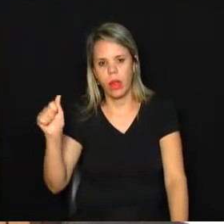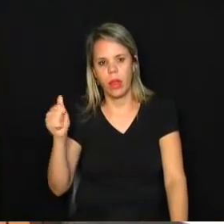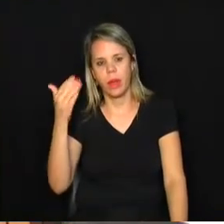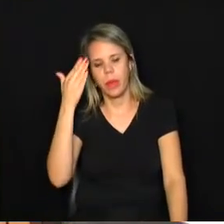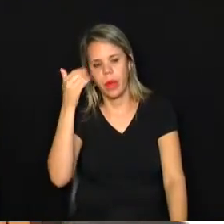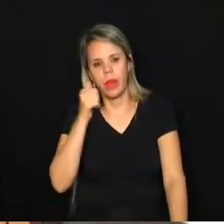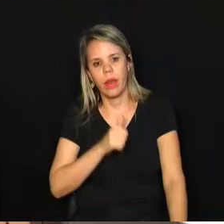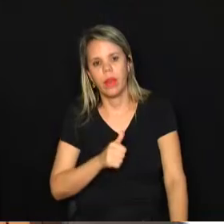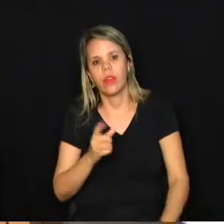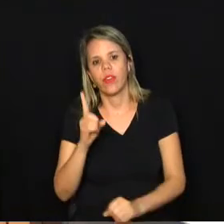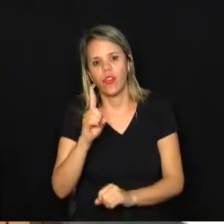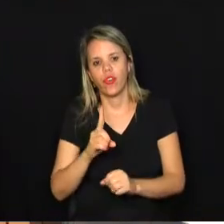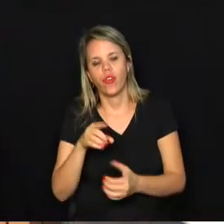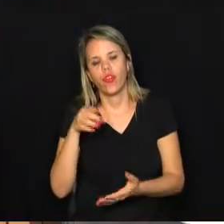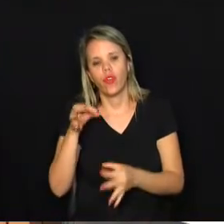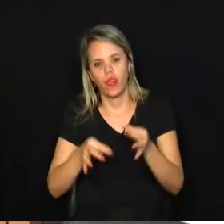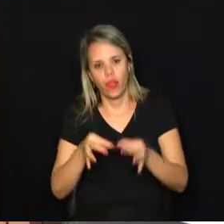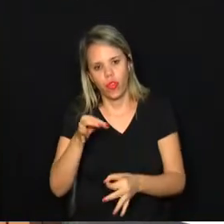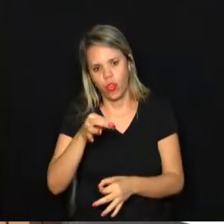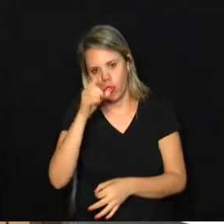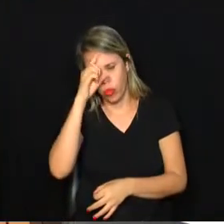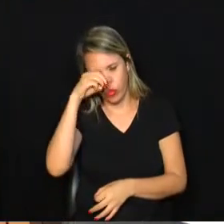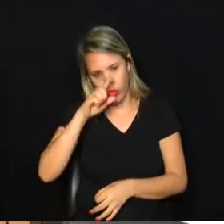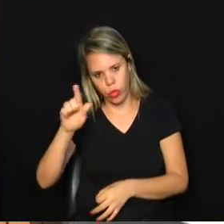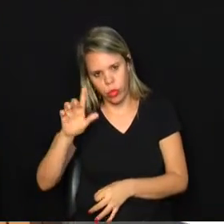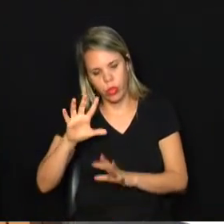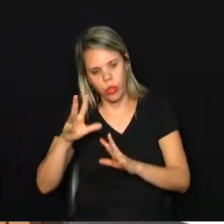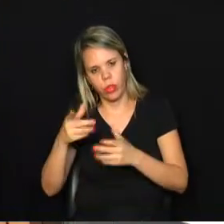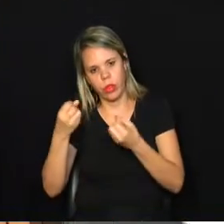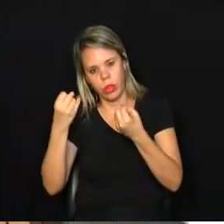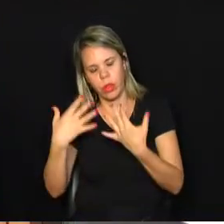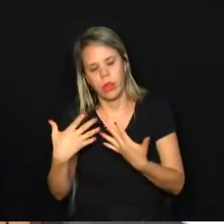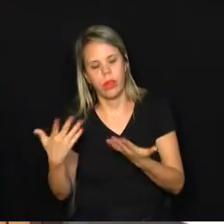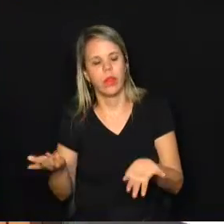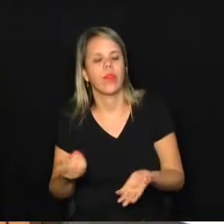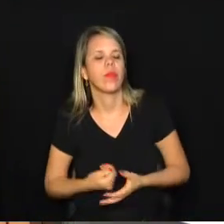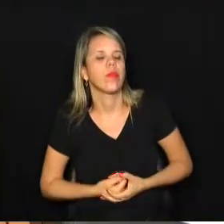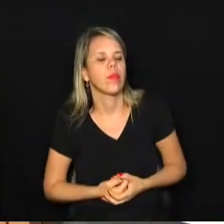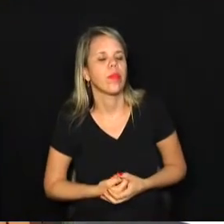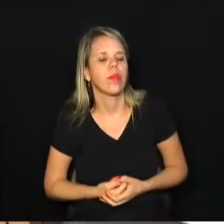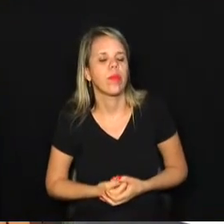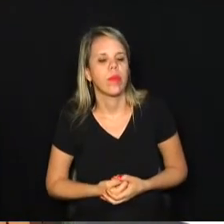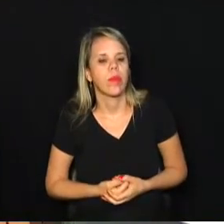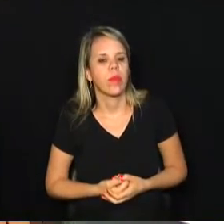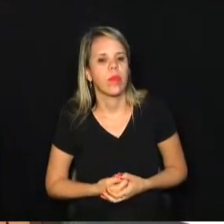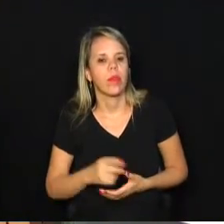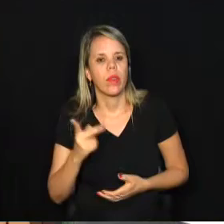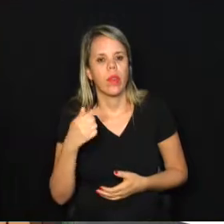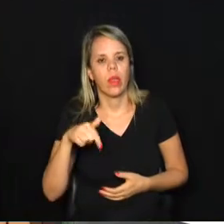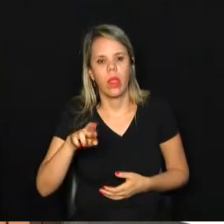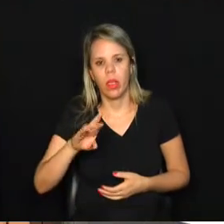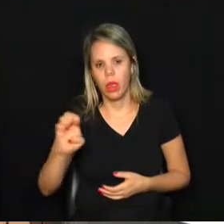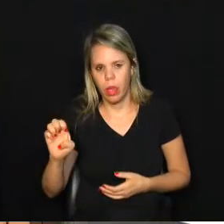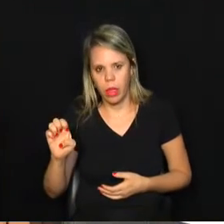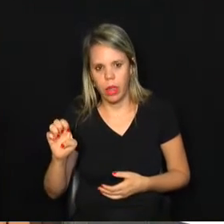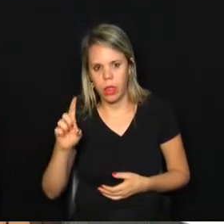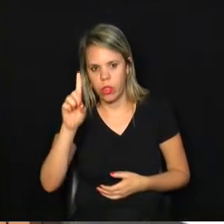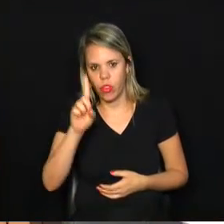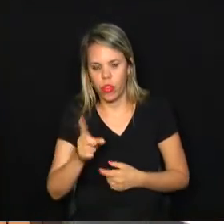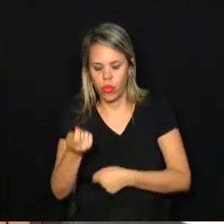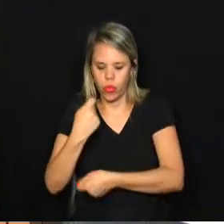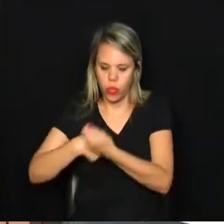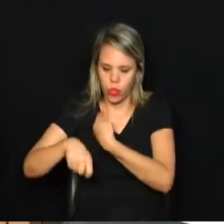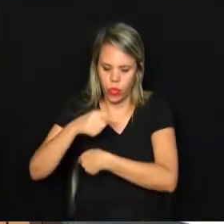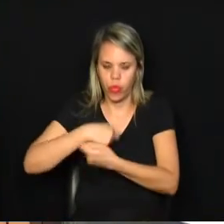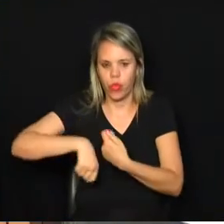doutora? Diretora jurídica da Rede Mário Gatti, obrigado pelo seu esclarecimento. Doutor Henrique Melina Moreira, diretor administrativo